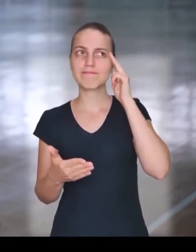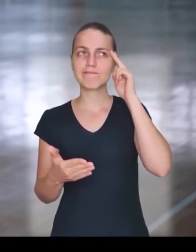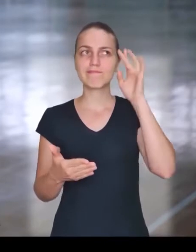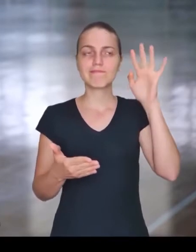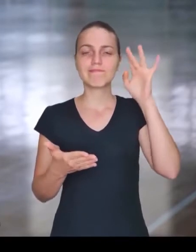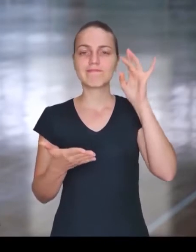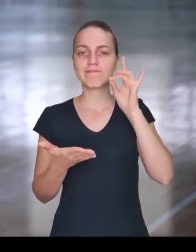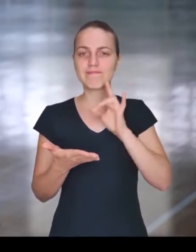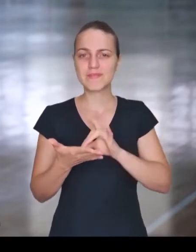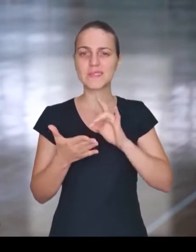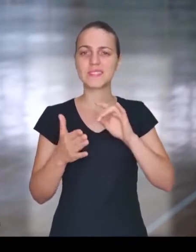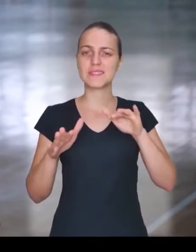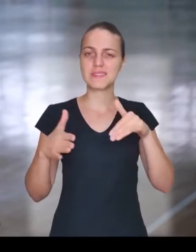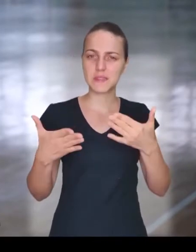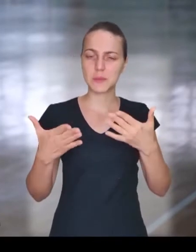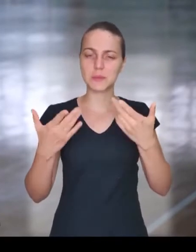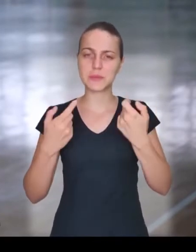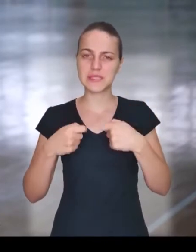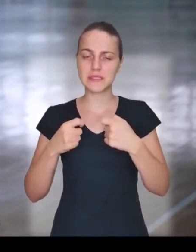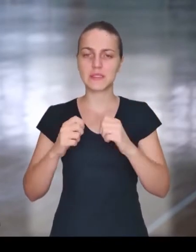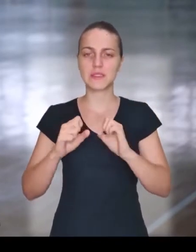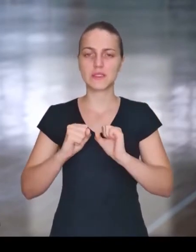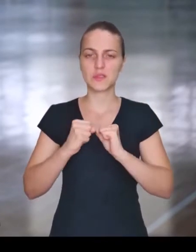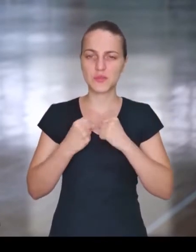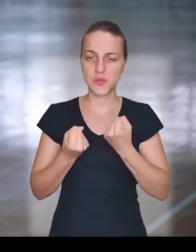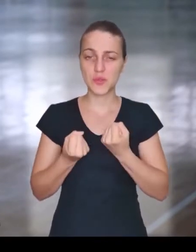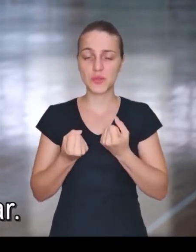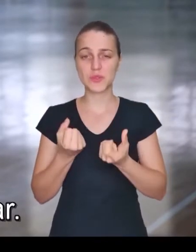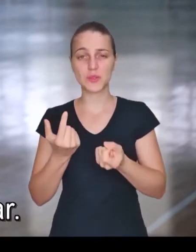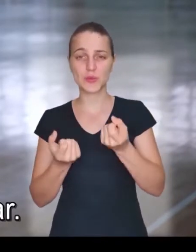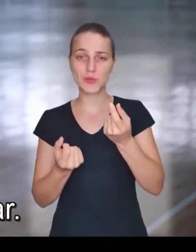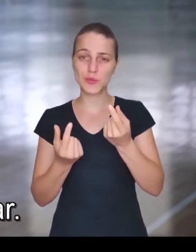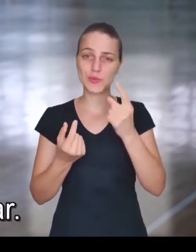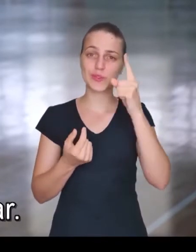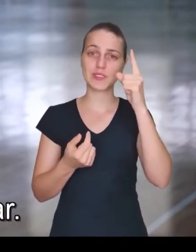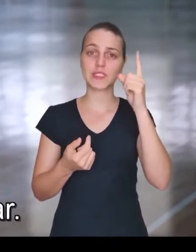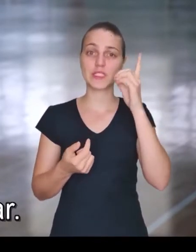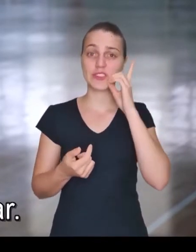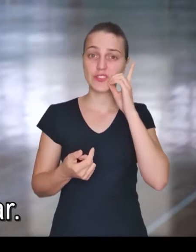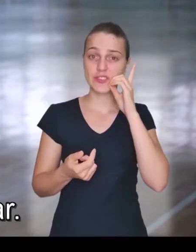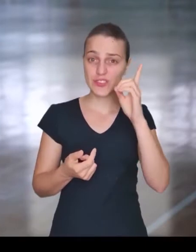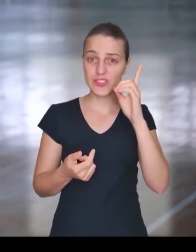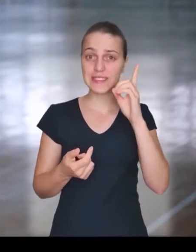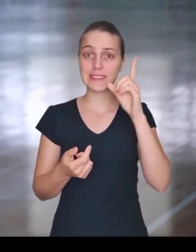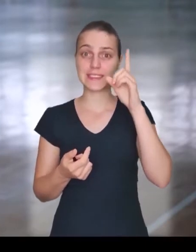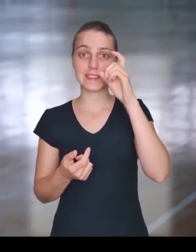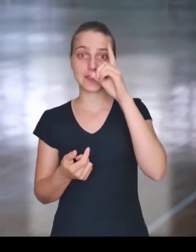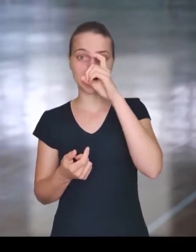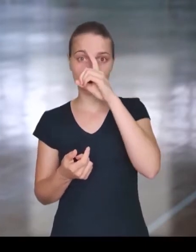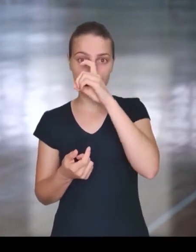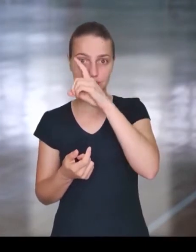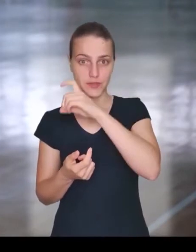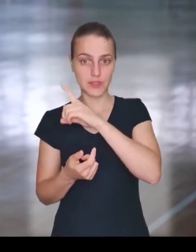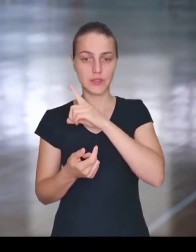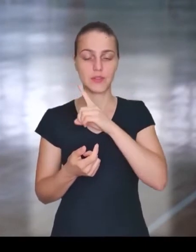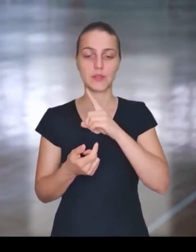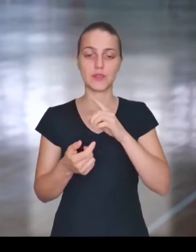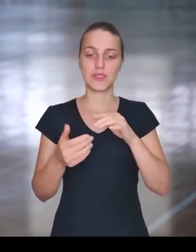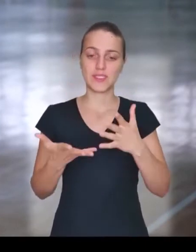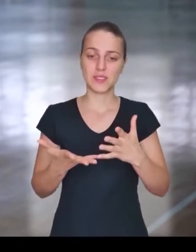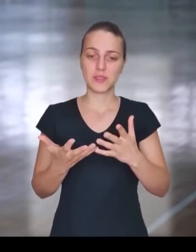de trabalhar duro, vão ter dias muito difíceis, mas o importante é não desanimar, vai ter dia que vai desanimar,